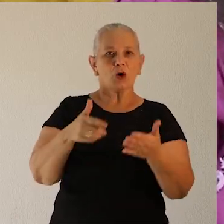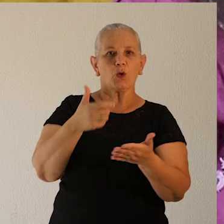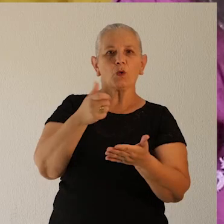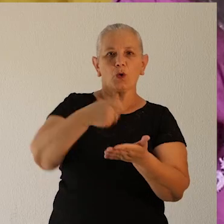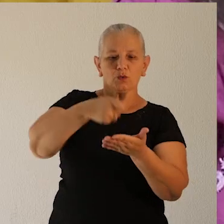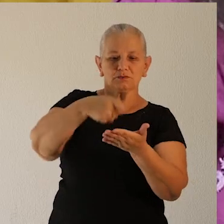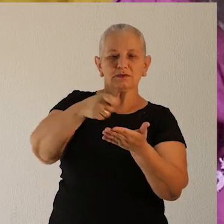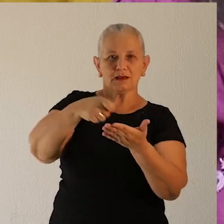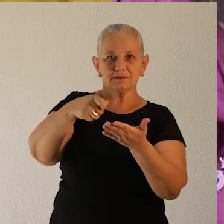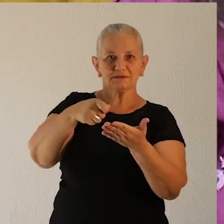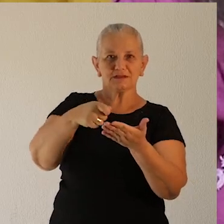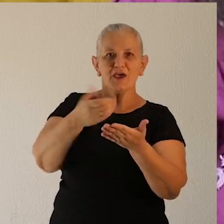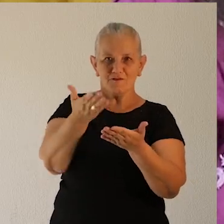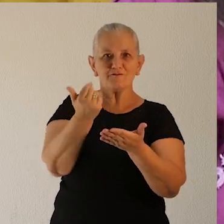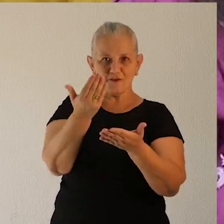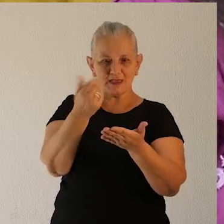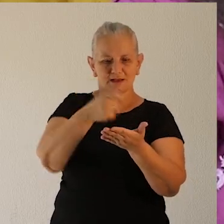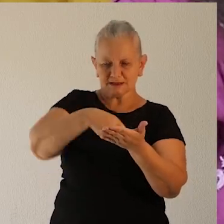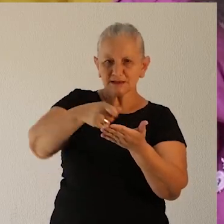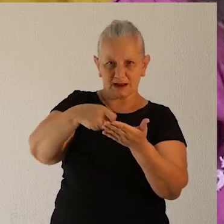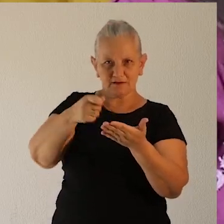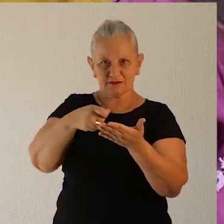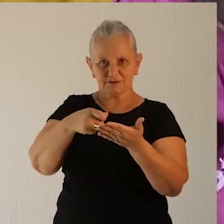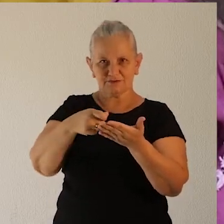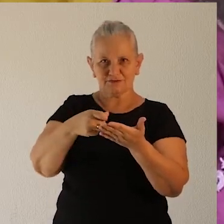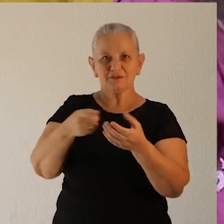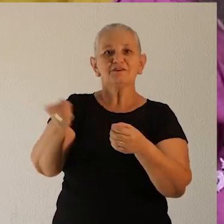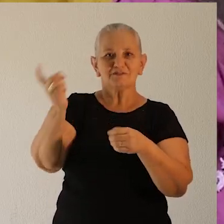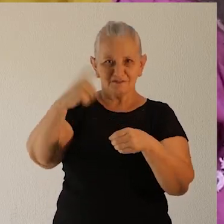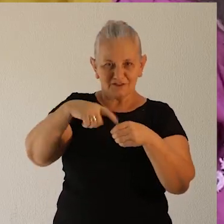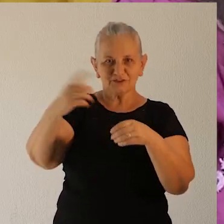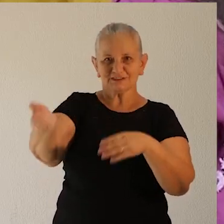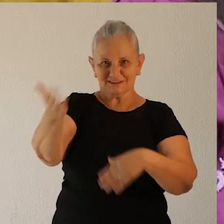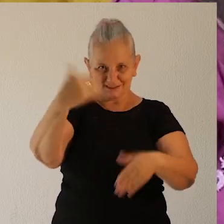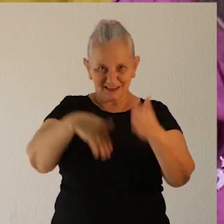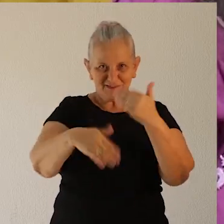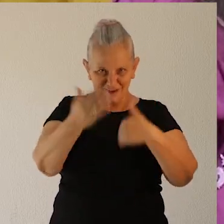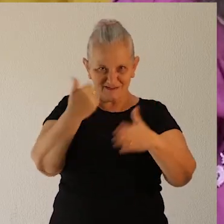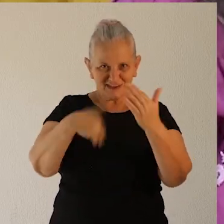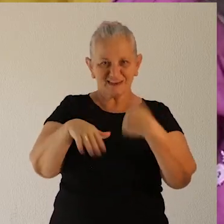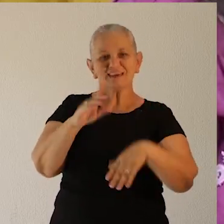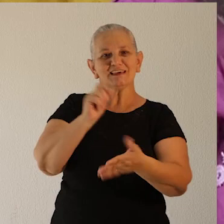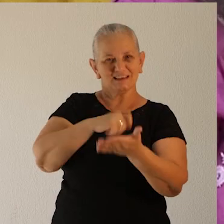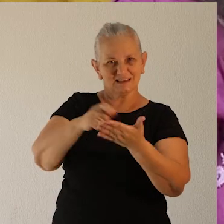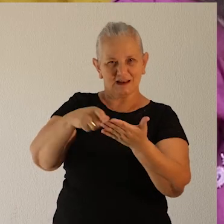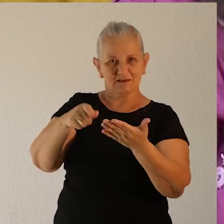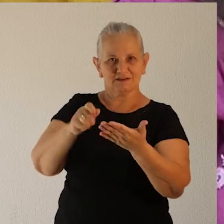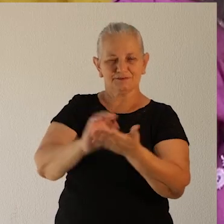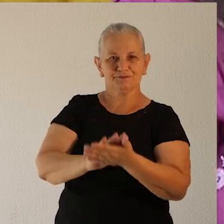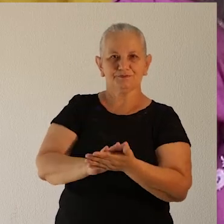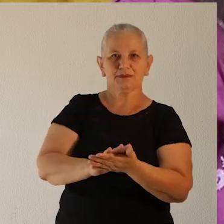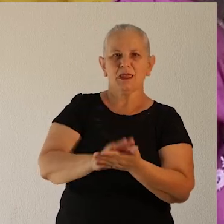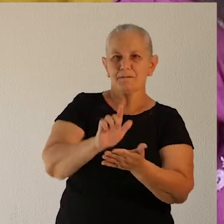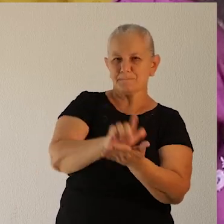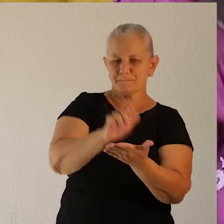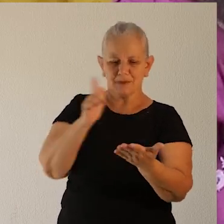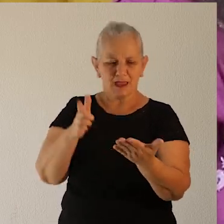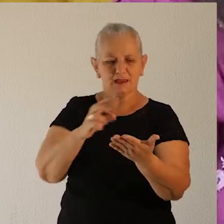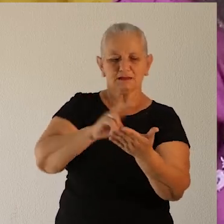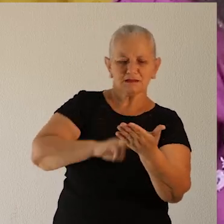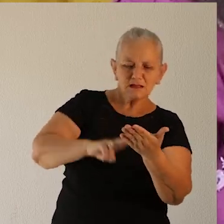entre nesse labirinto. E nesse vai e vem, siga o seu instinto. Risque e encontre o caderno,